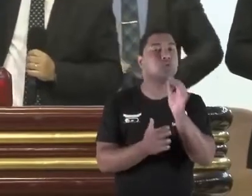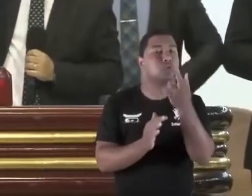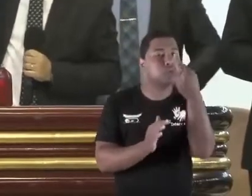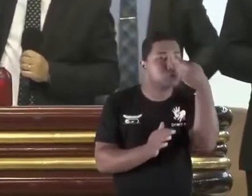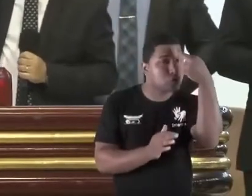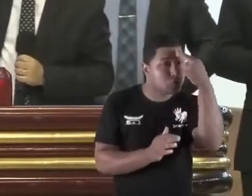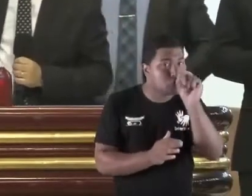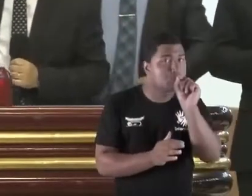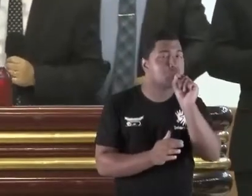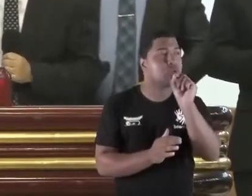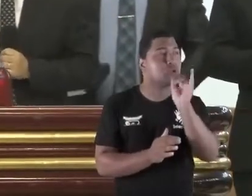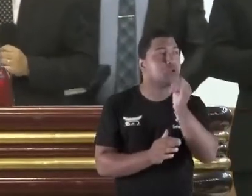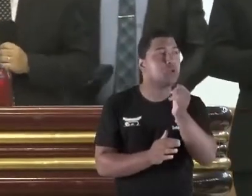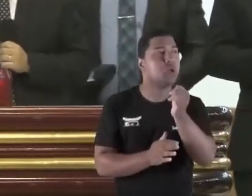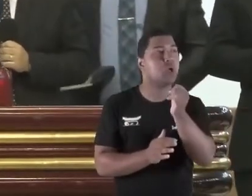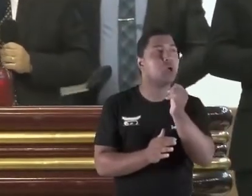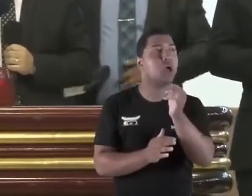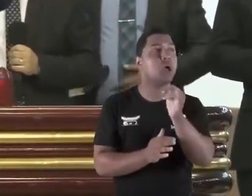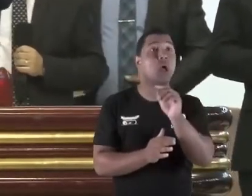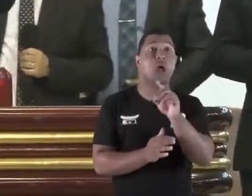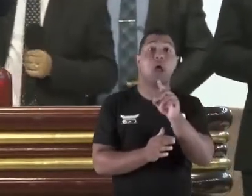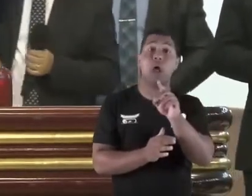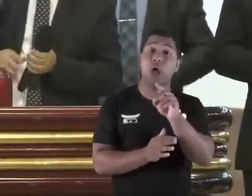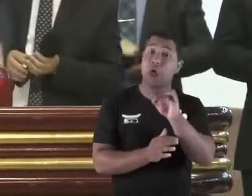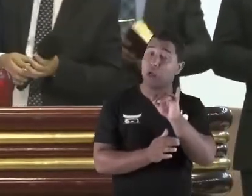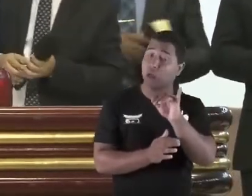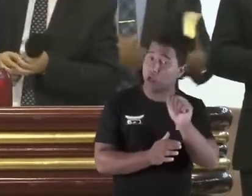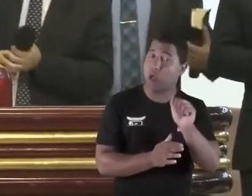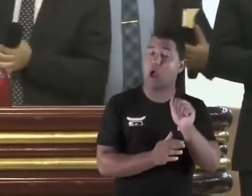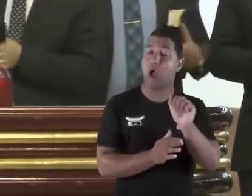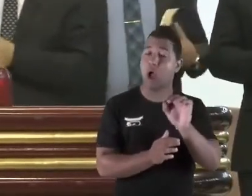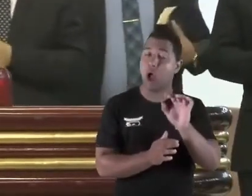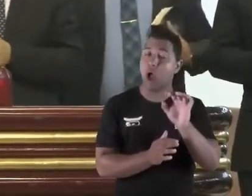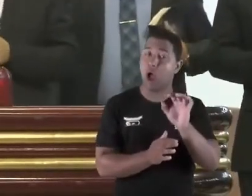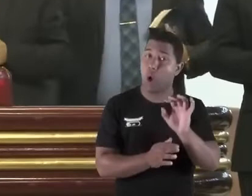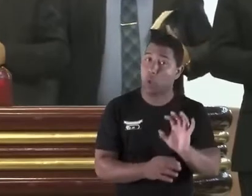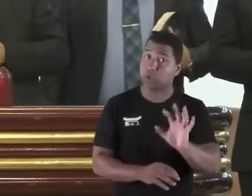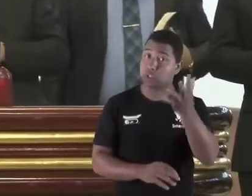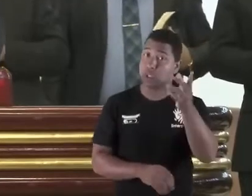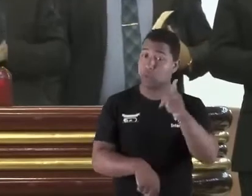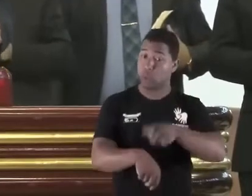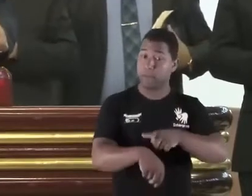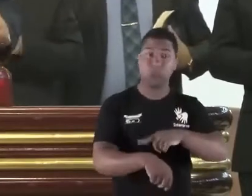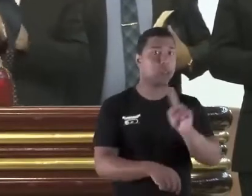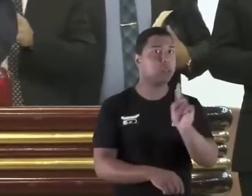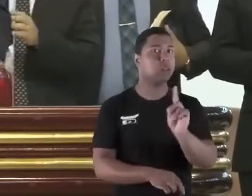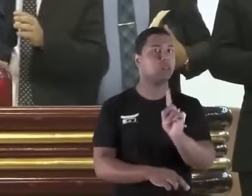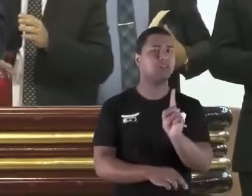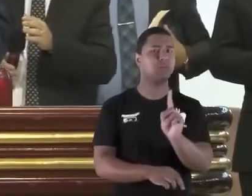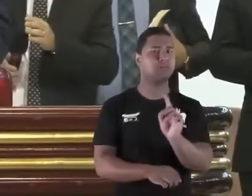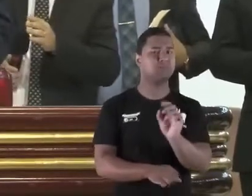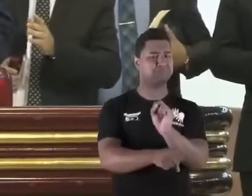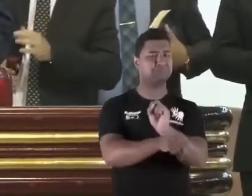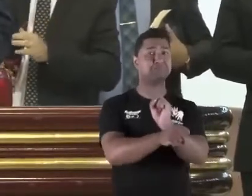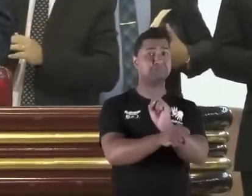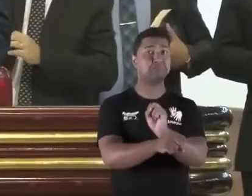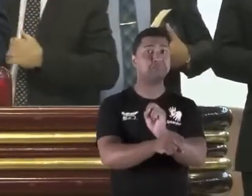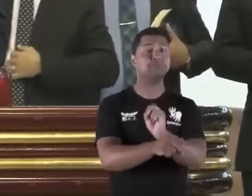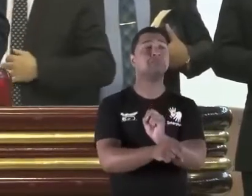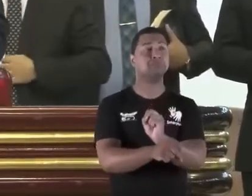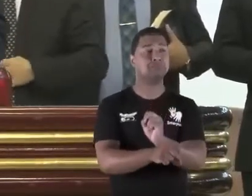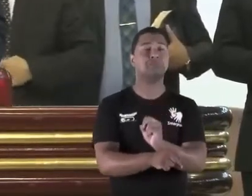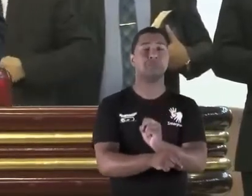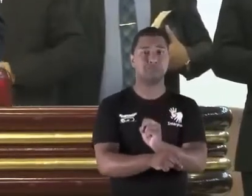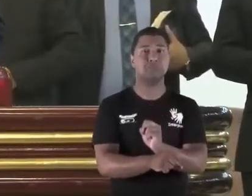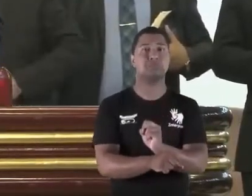iria começar num tempo que nós não esperávamos esse grande avivamento. E